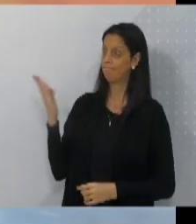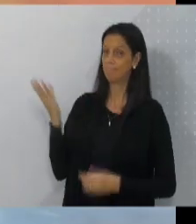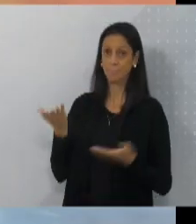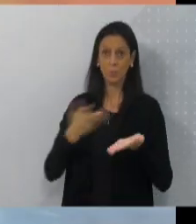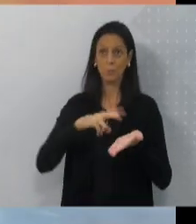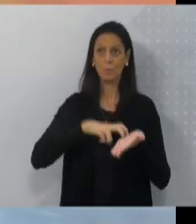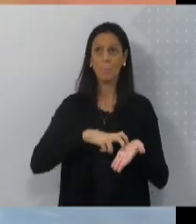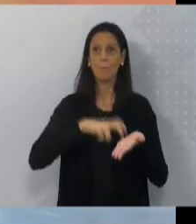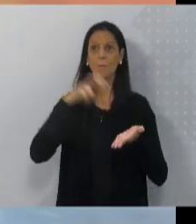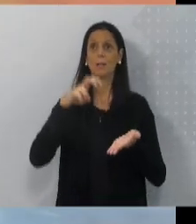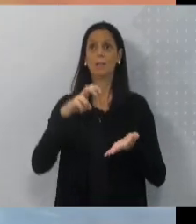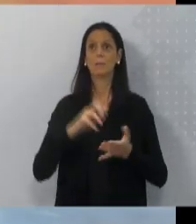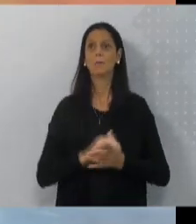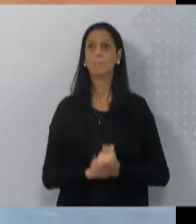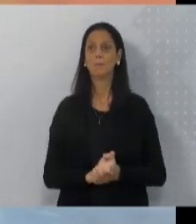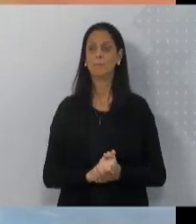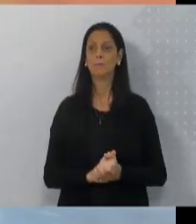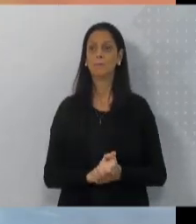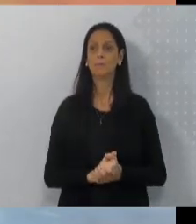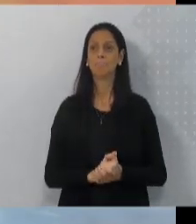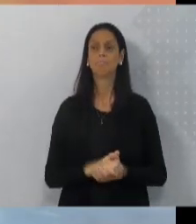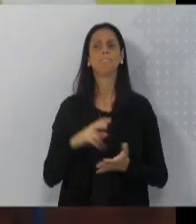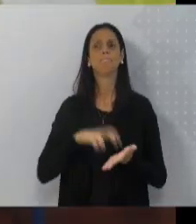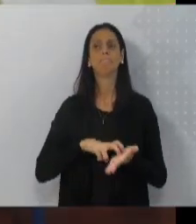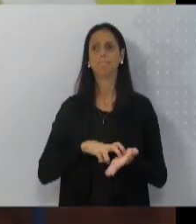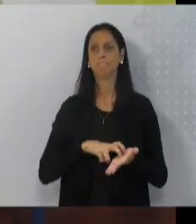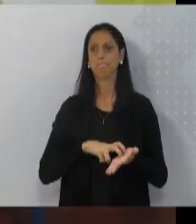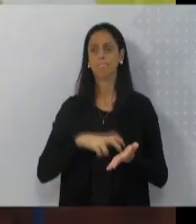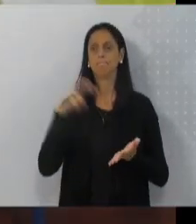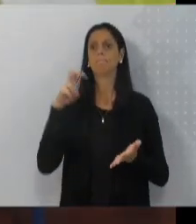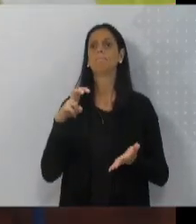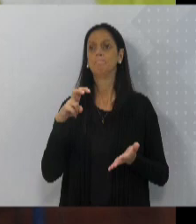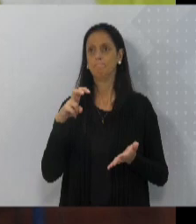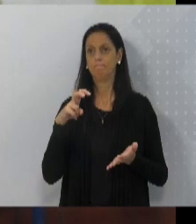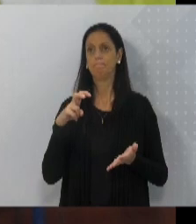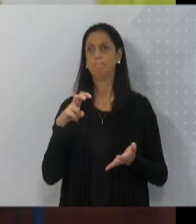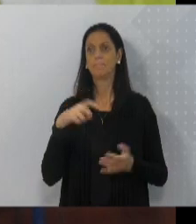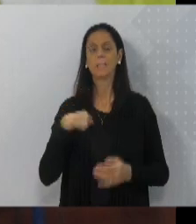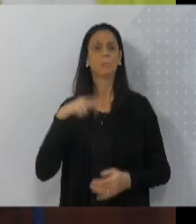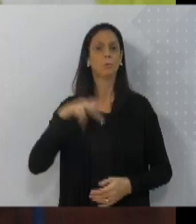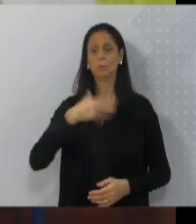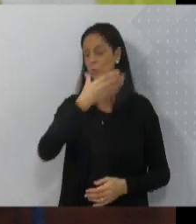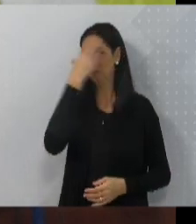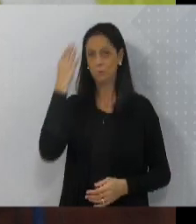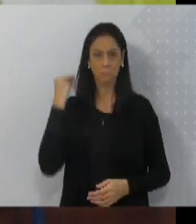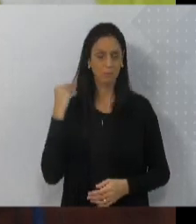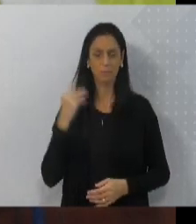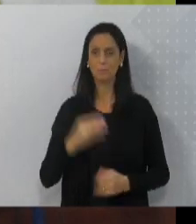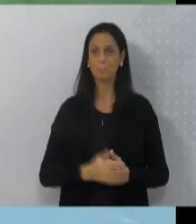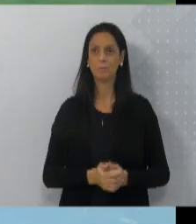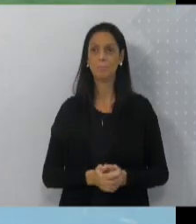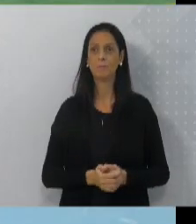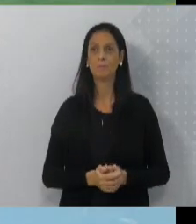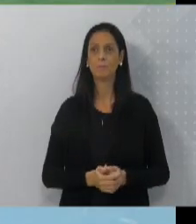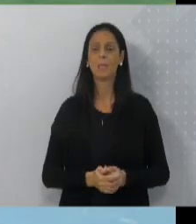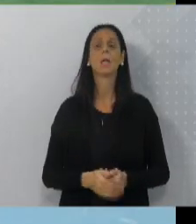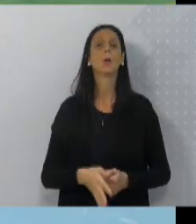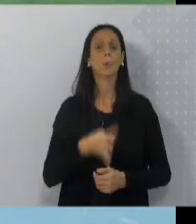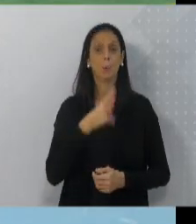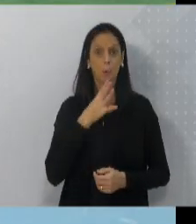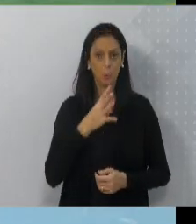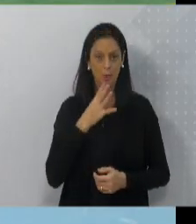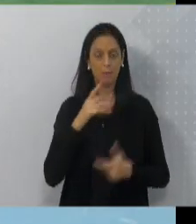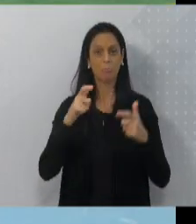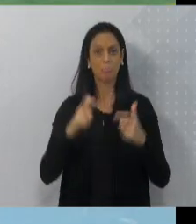manhã, uma manhã inesquecível, qual eu conheço essa instituição,